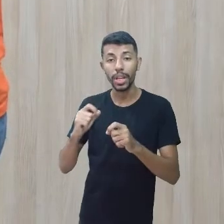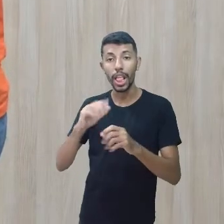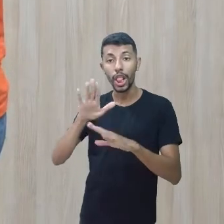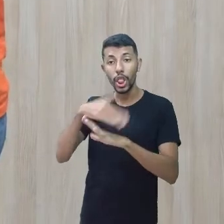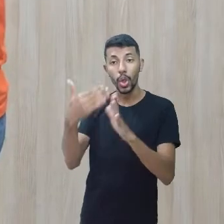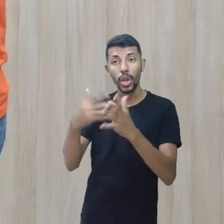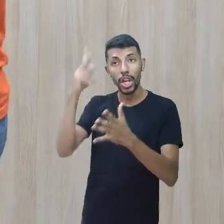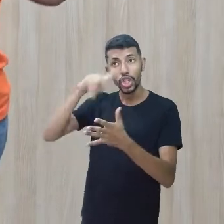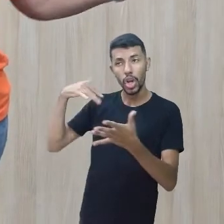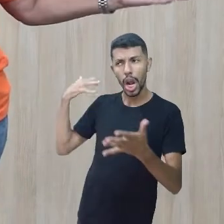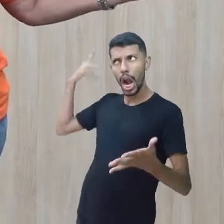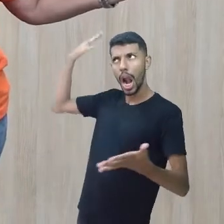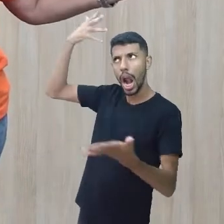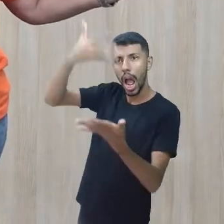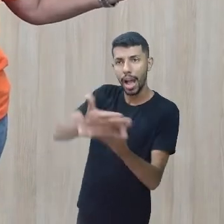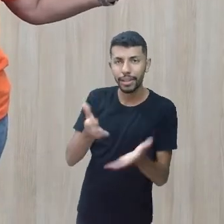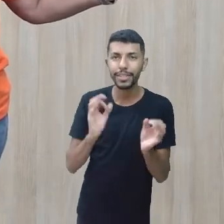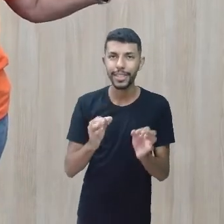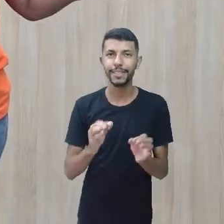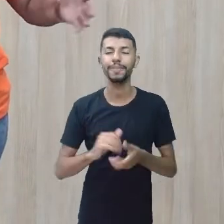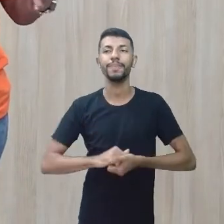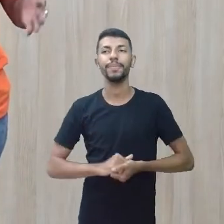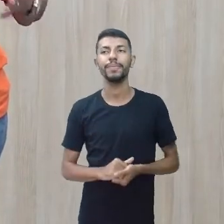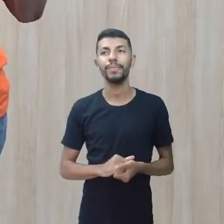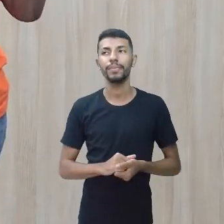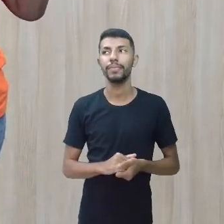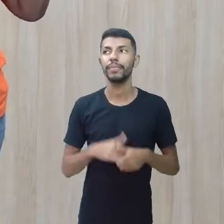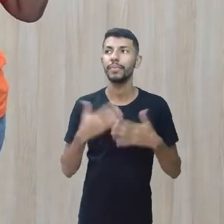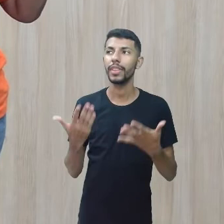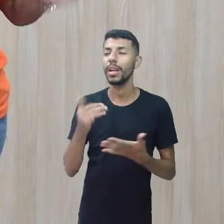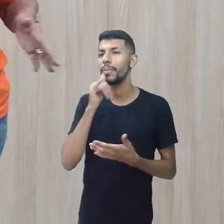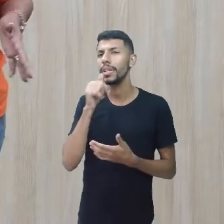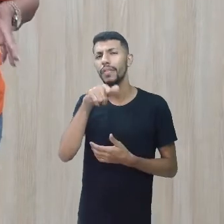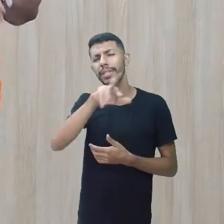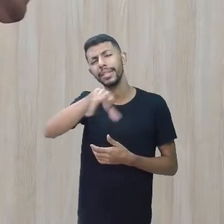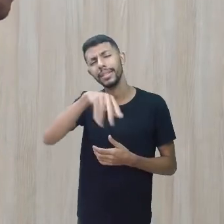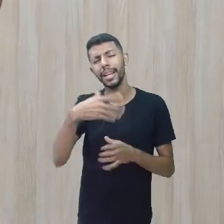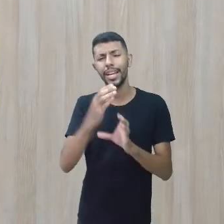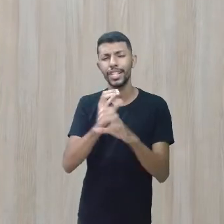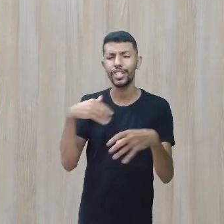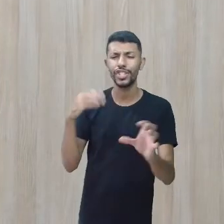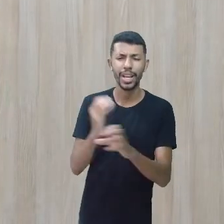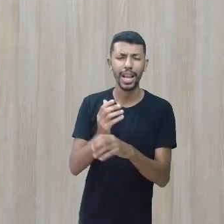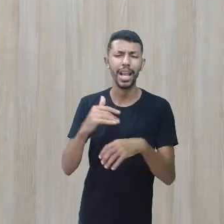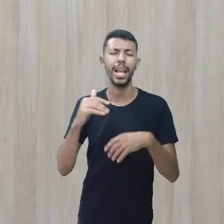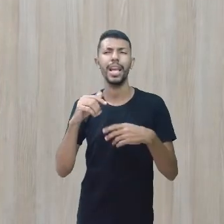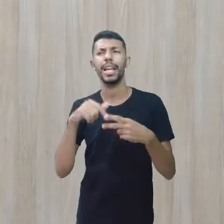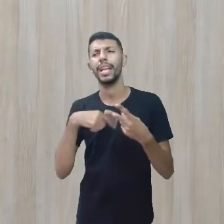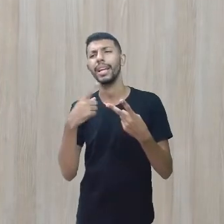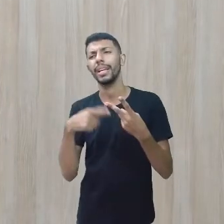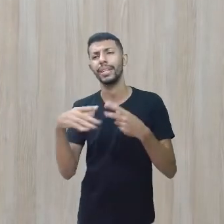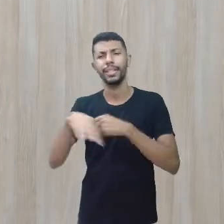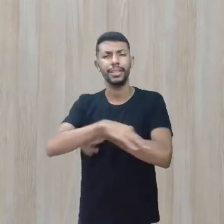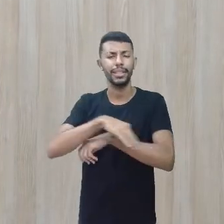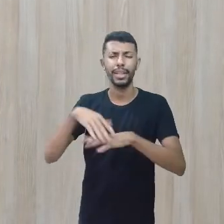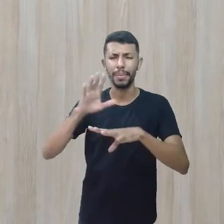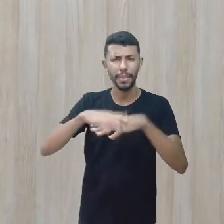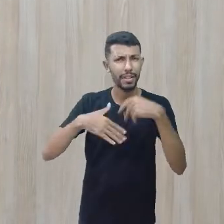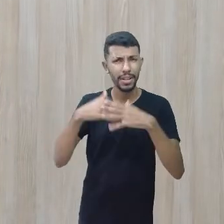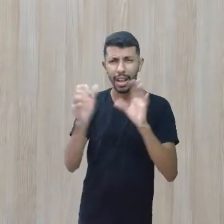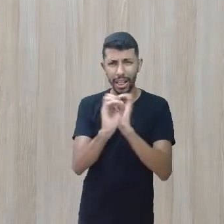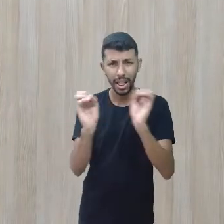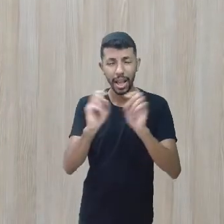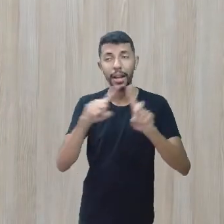que eu quero estudar Bhaskara, não é? Mesmo que você não seja engenheiro, mesmo que você não seja da área de engenharia de exato, mas você